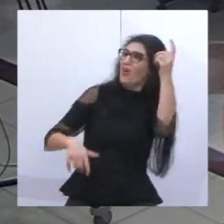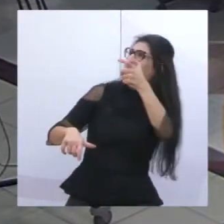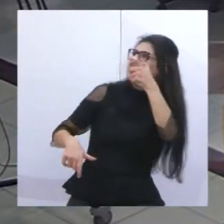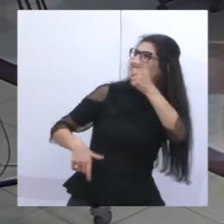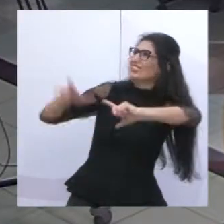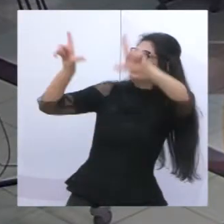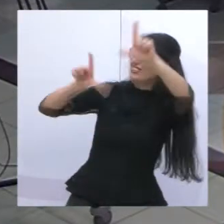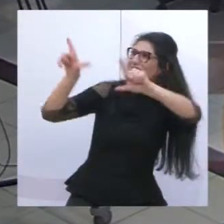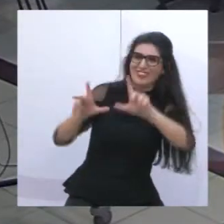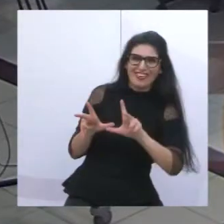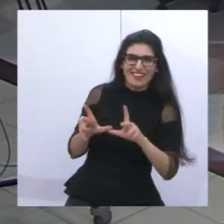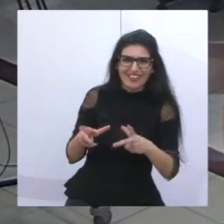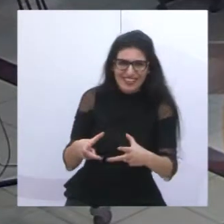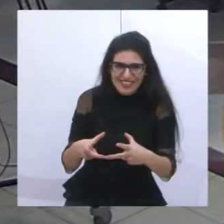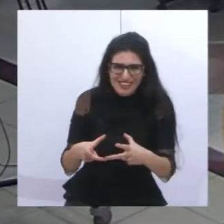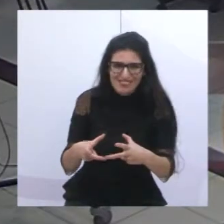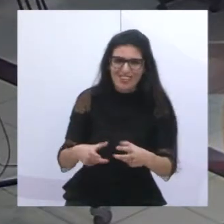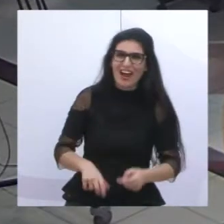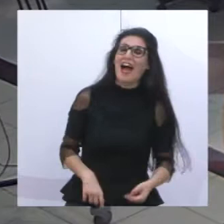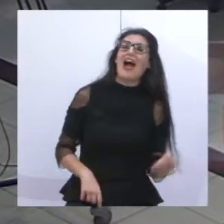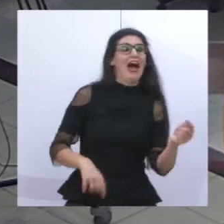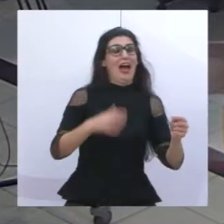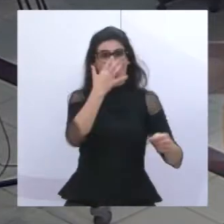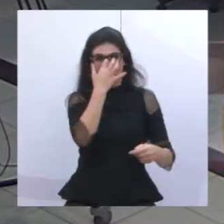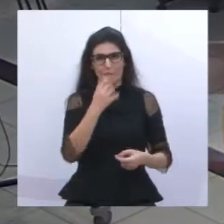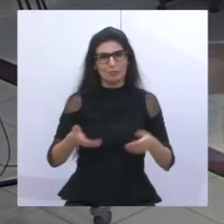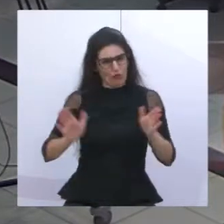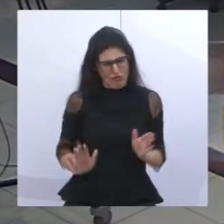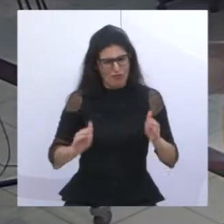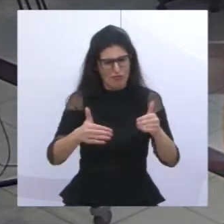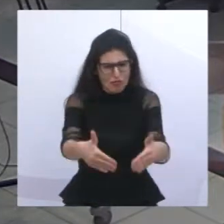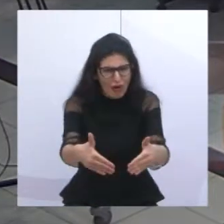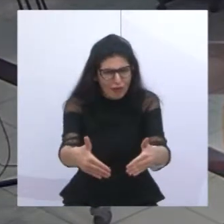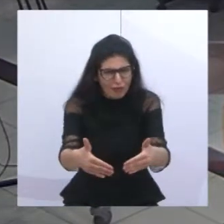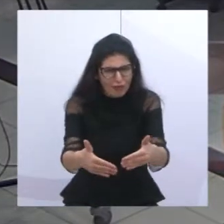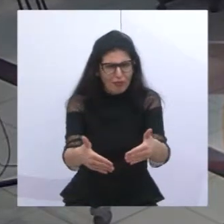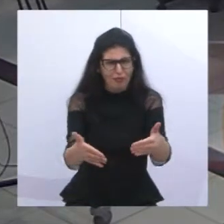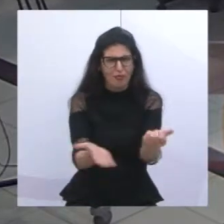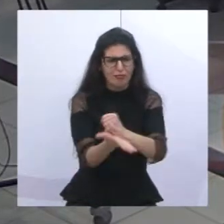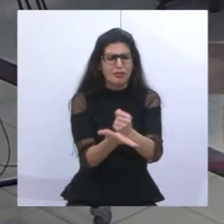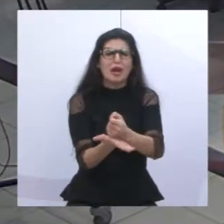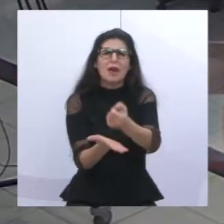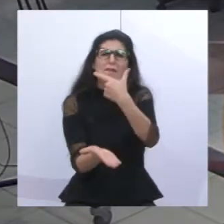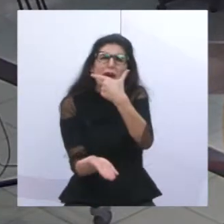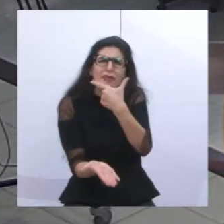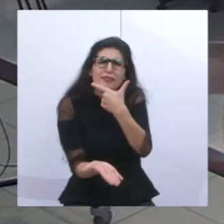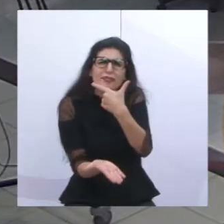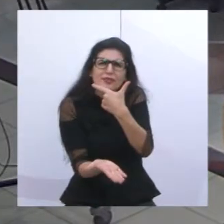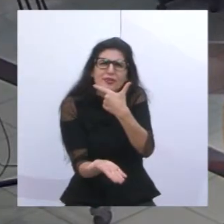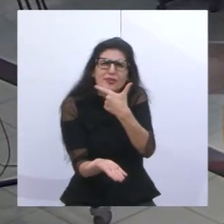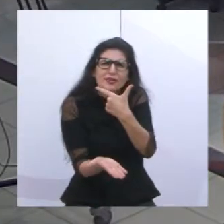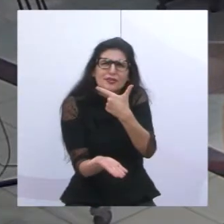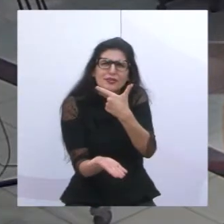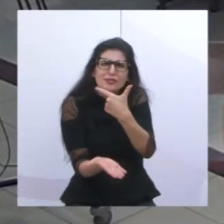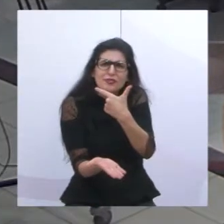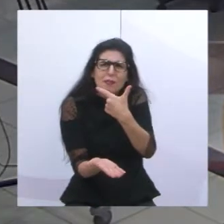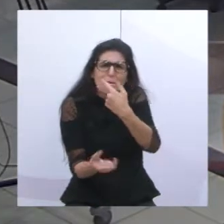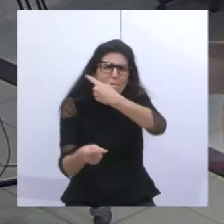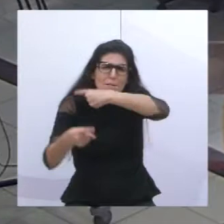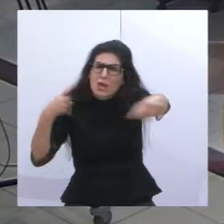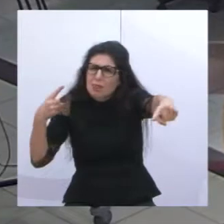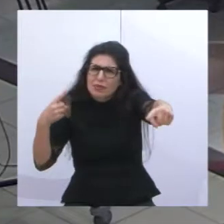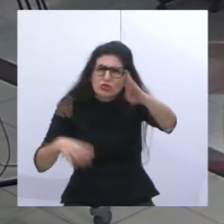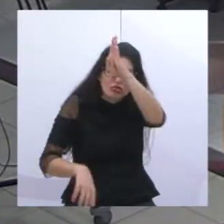Câmara. Essa é uma discussão que a gente tem que levantar realmente no nosso